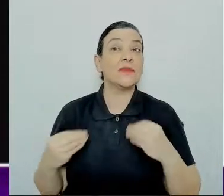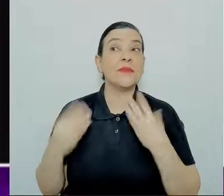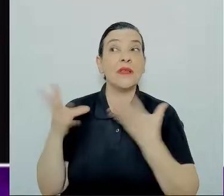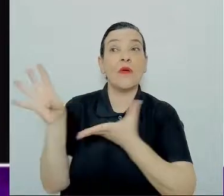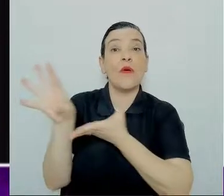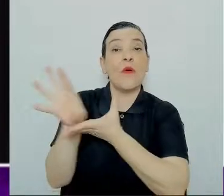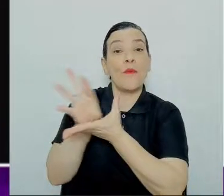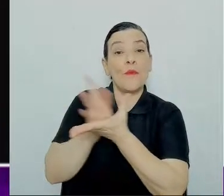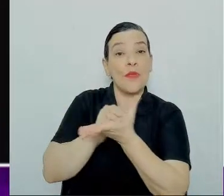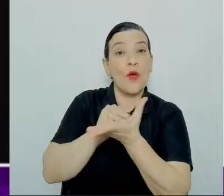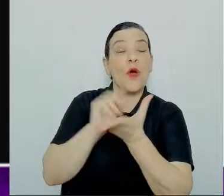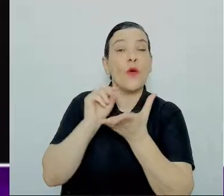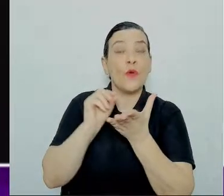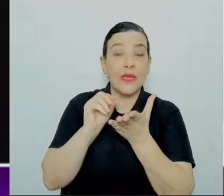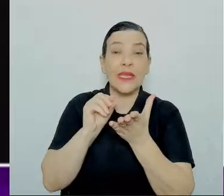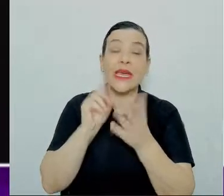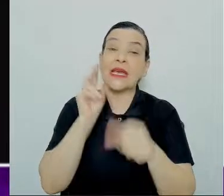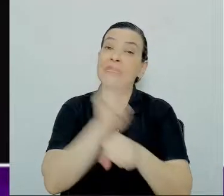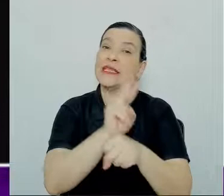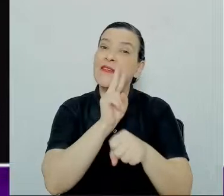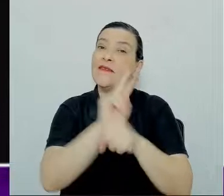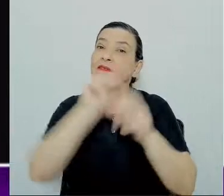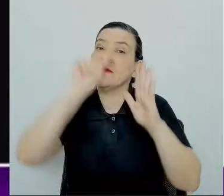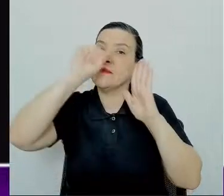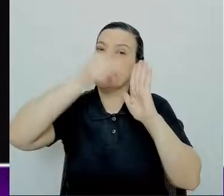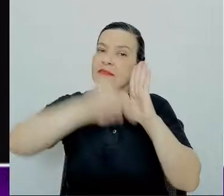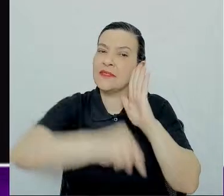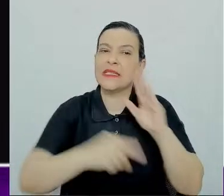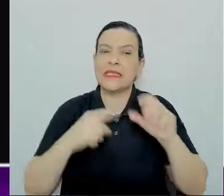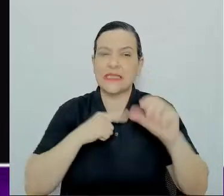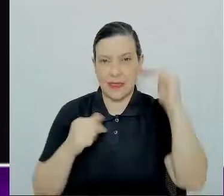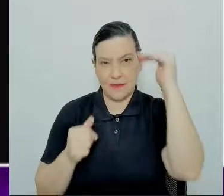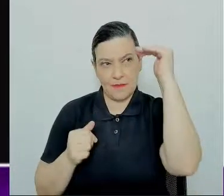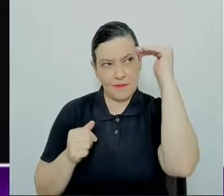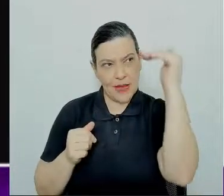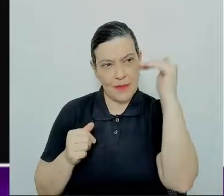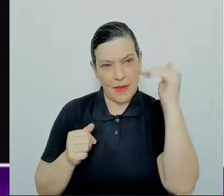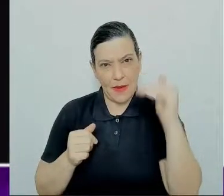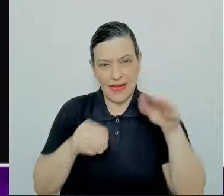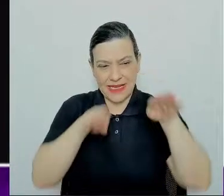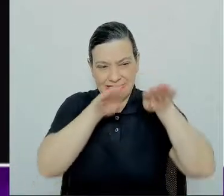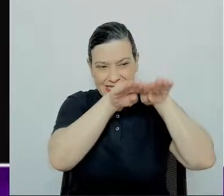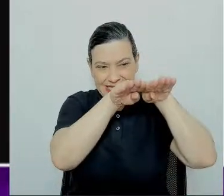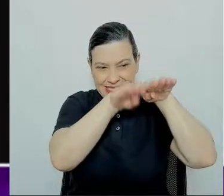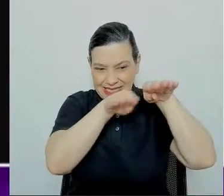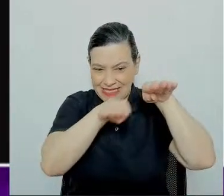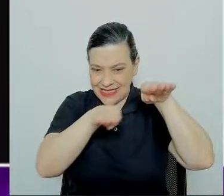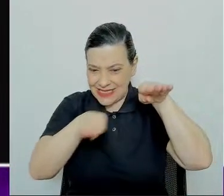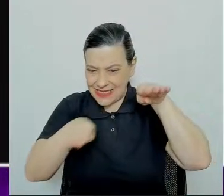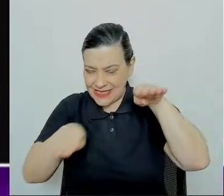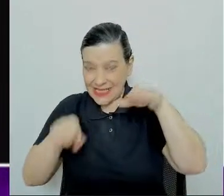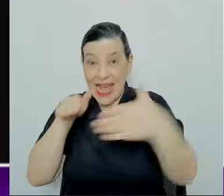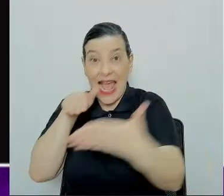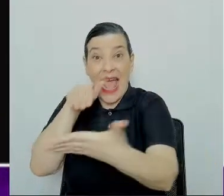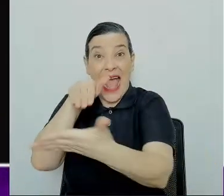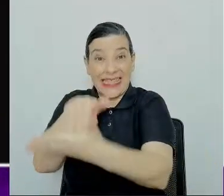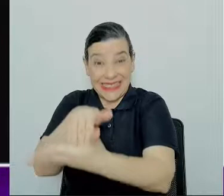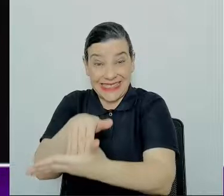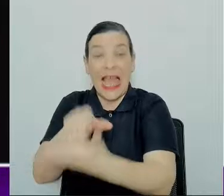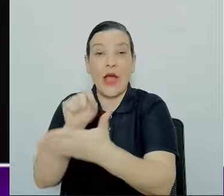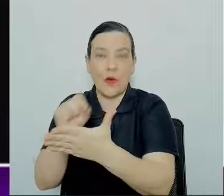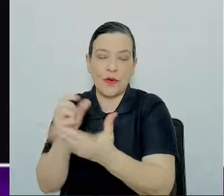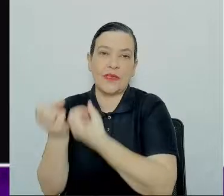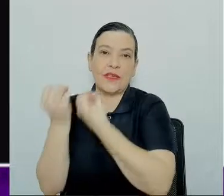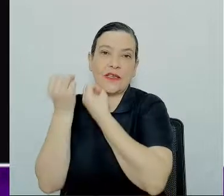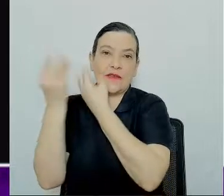em profundidade, onde nós temos vários níveis de proteção até chegar aos nossos dados. Os dados